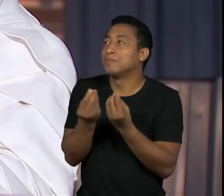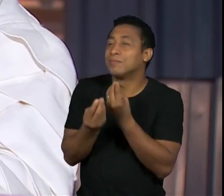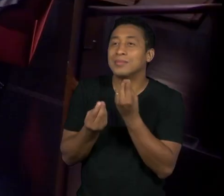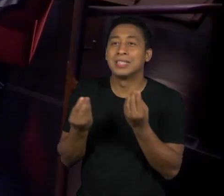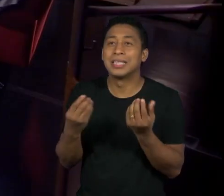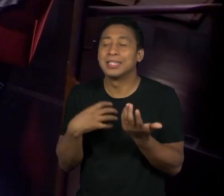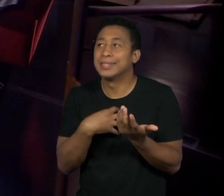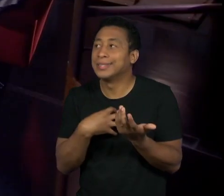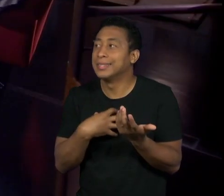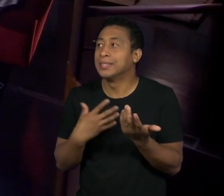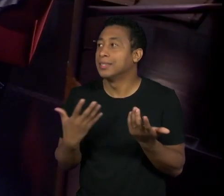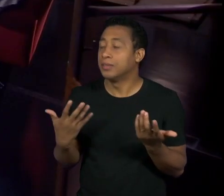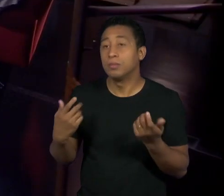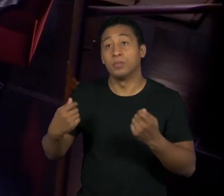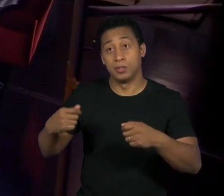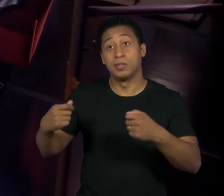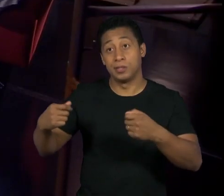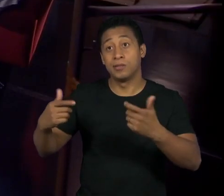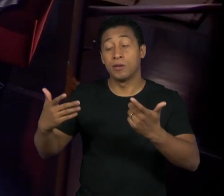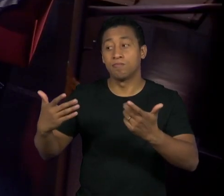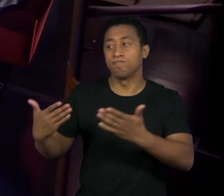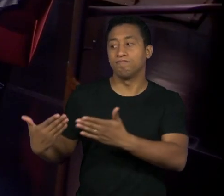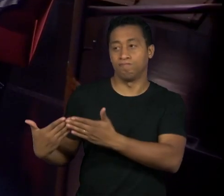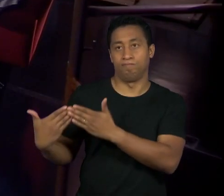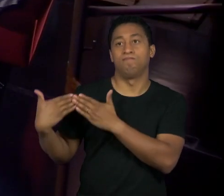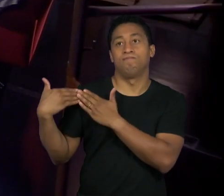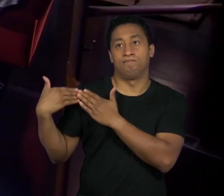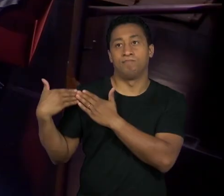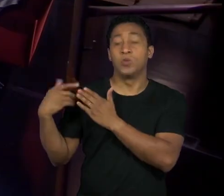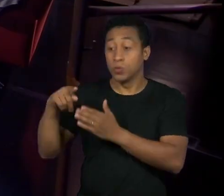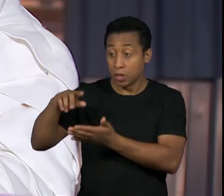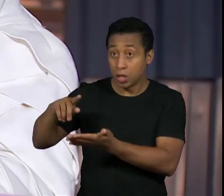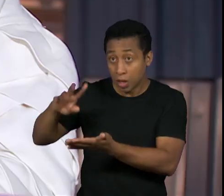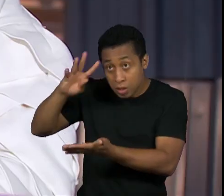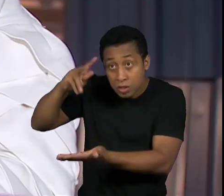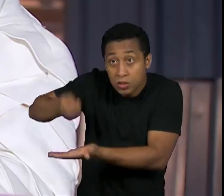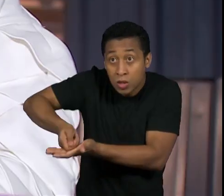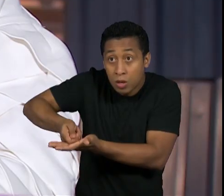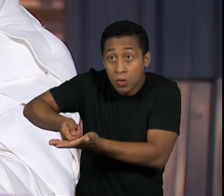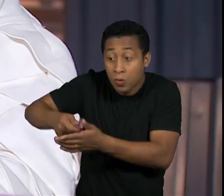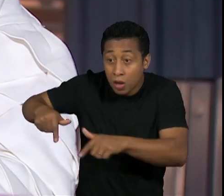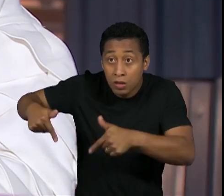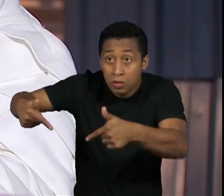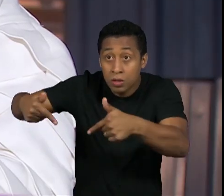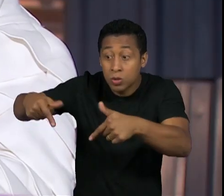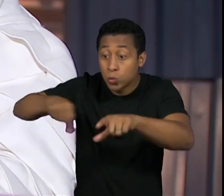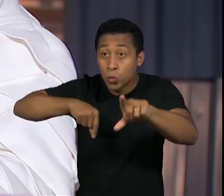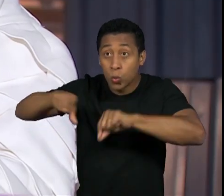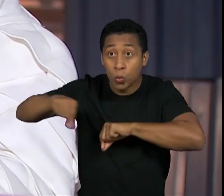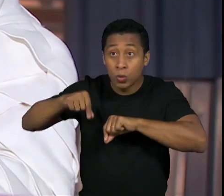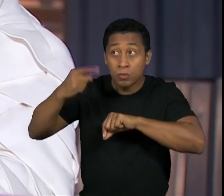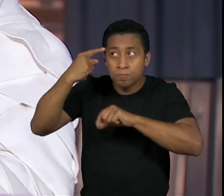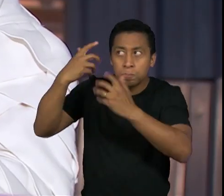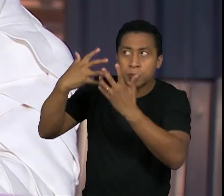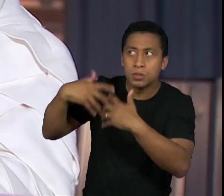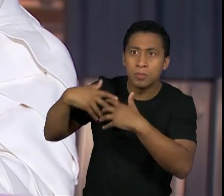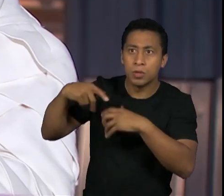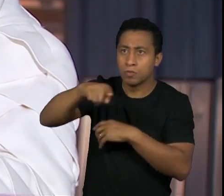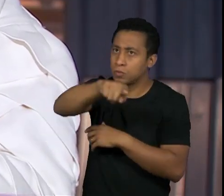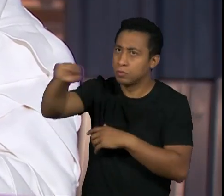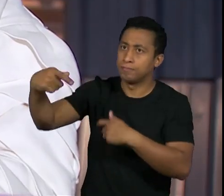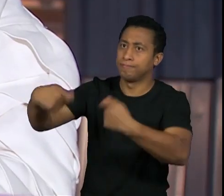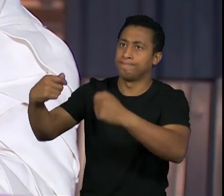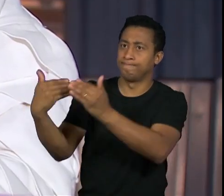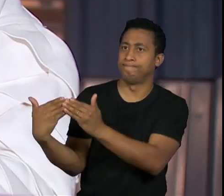nos responsabilizar por cada decisão, cada emanação, cada escolha, cada pensamento. Antes de